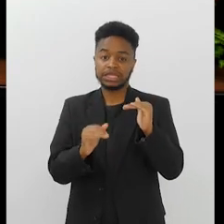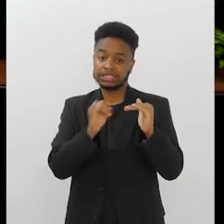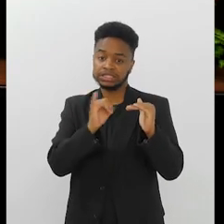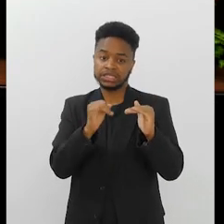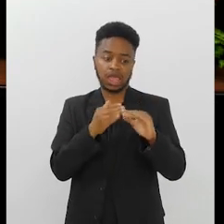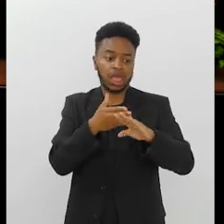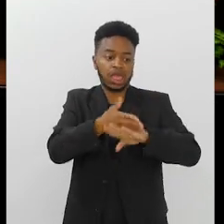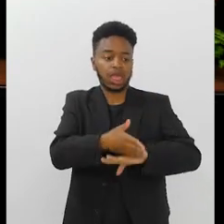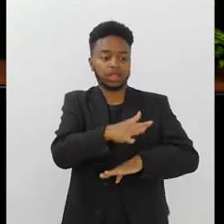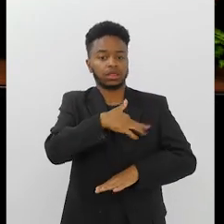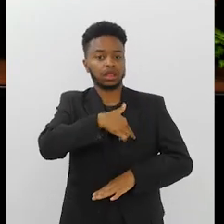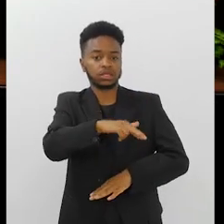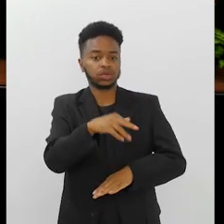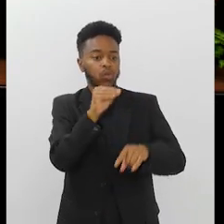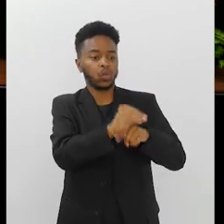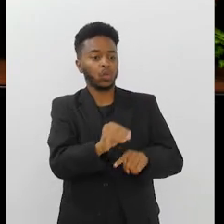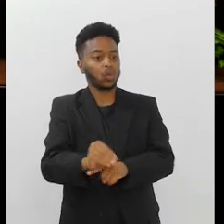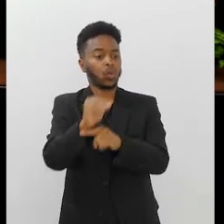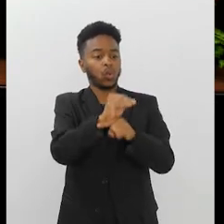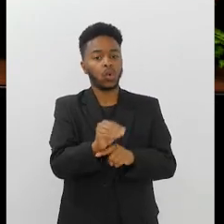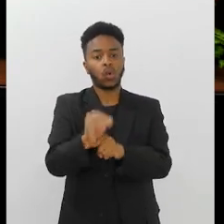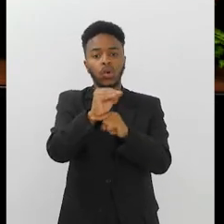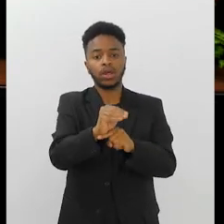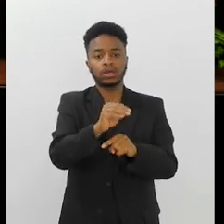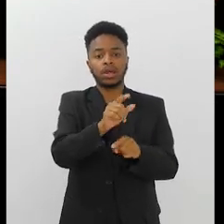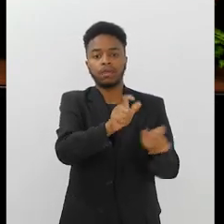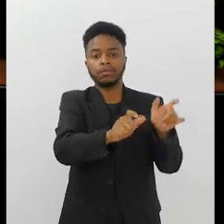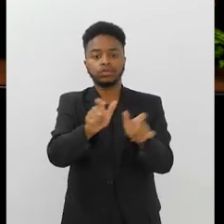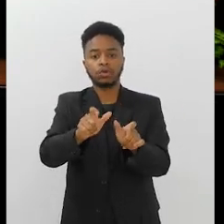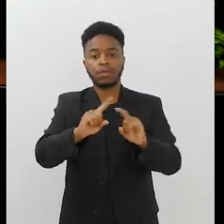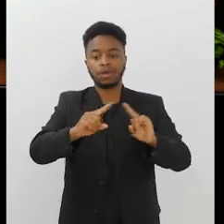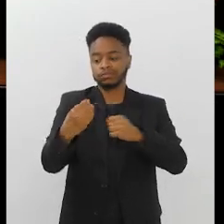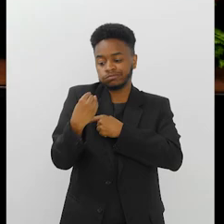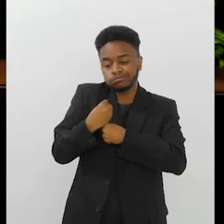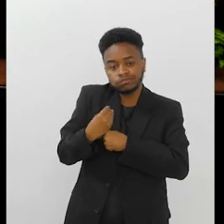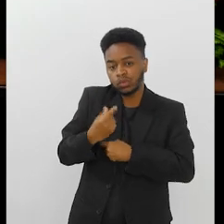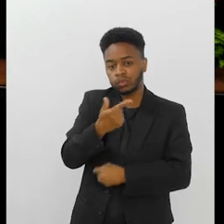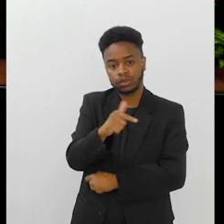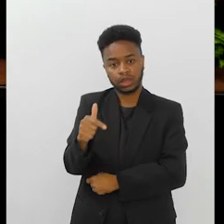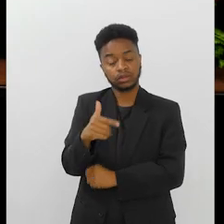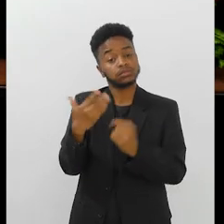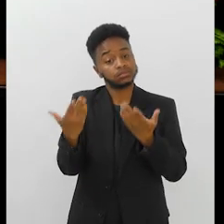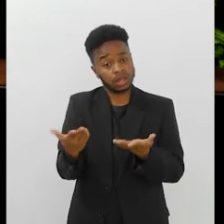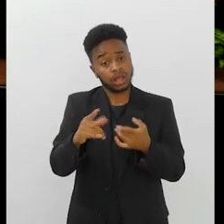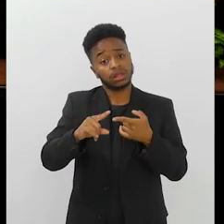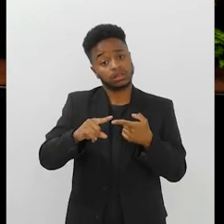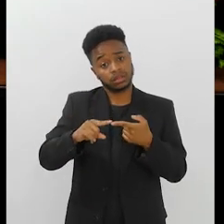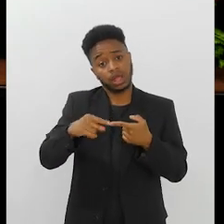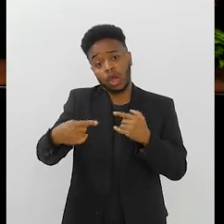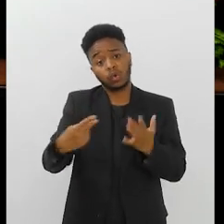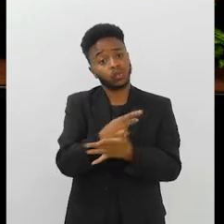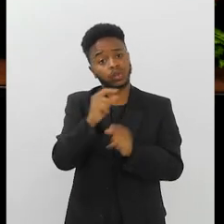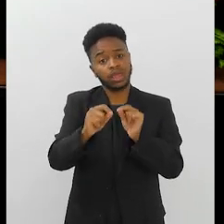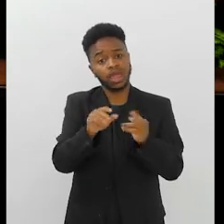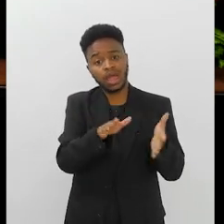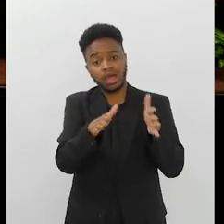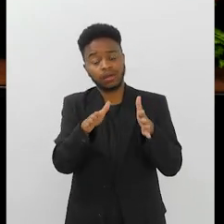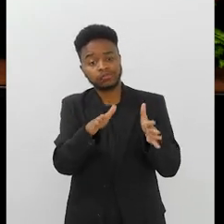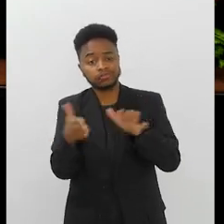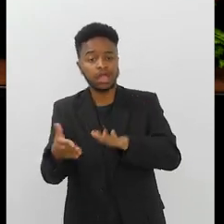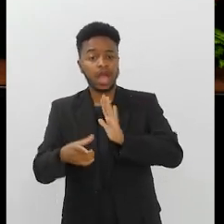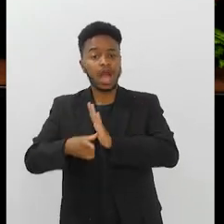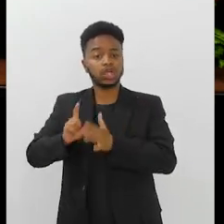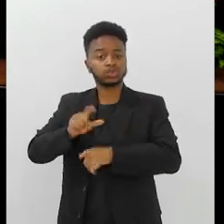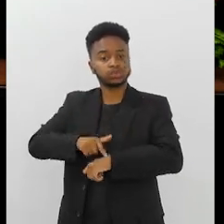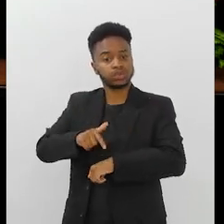ser um sacerdote que vão cuidar de pessoas cuidar de pessoas cuidar de pessoas mas não cuidam de si e aí acabam até mesmo indo de forma